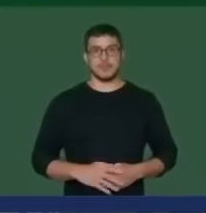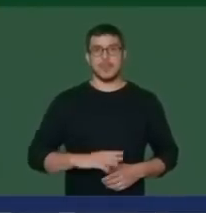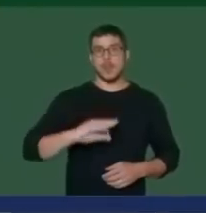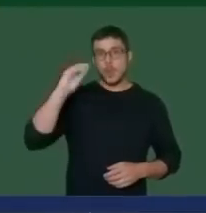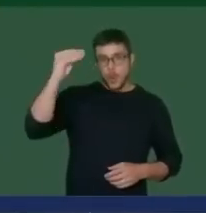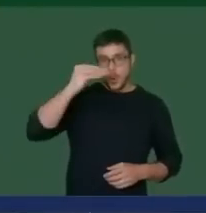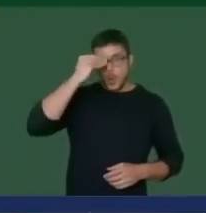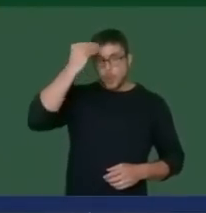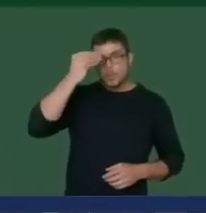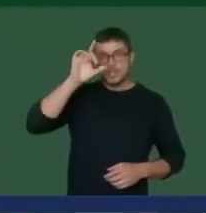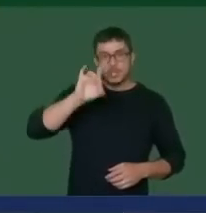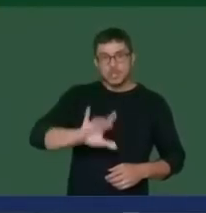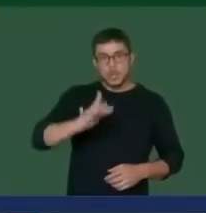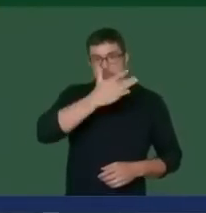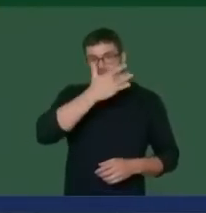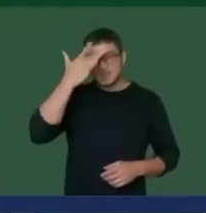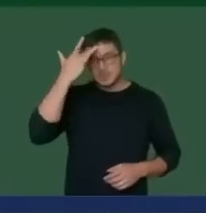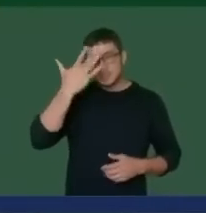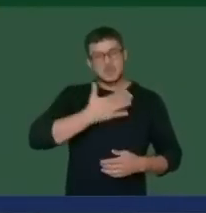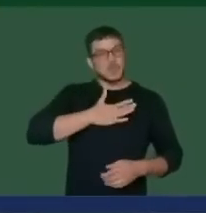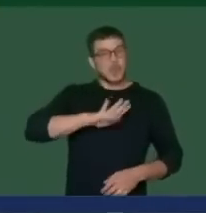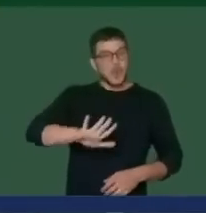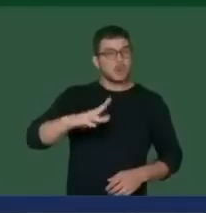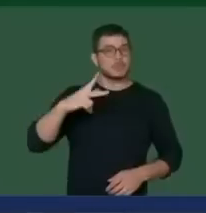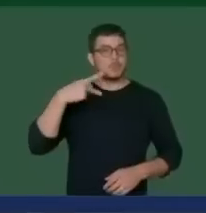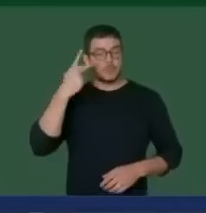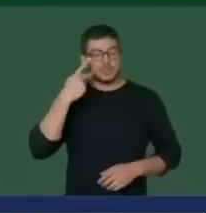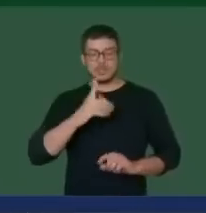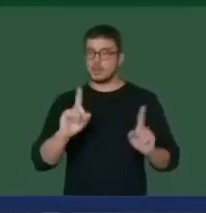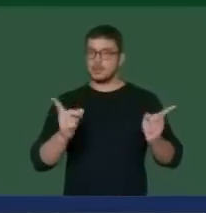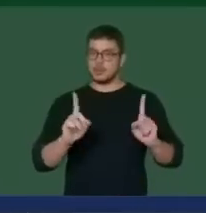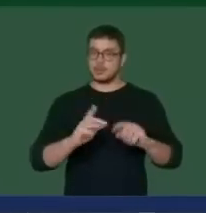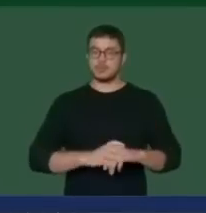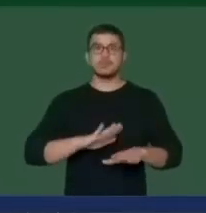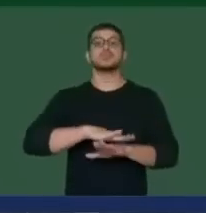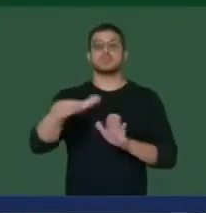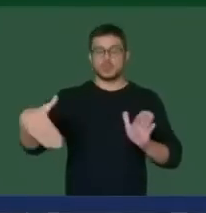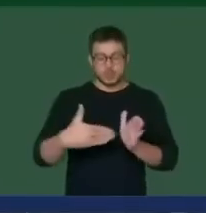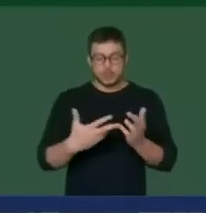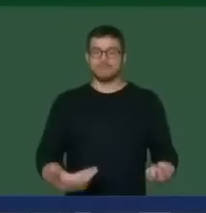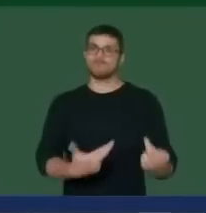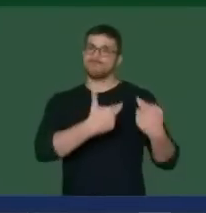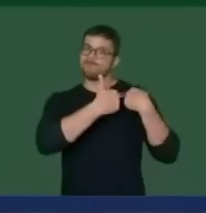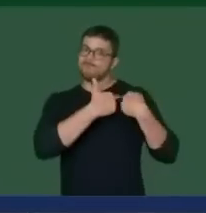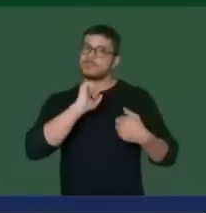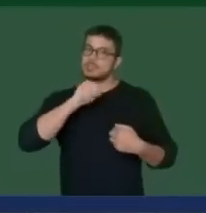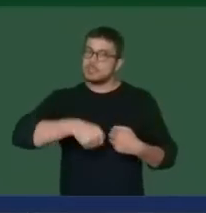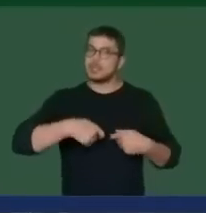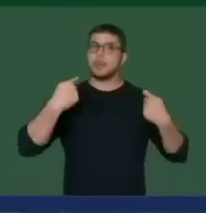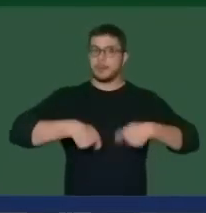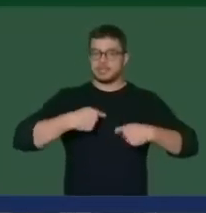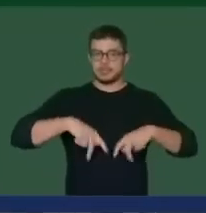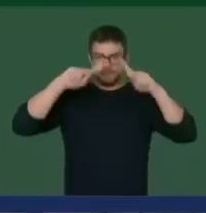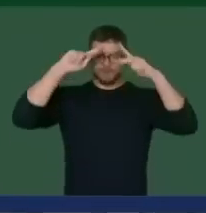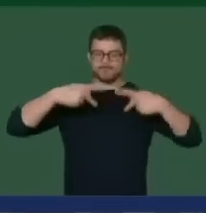o problema. Todos temos que assumir nossas responsabilidades, fazer autocrítica e trabalhar